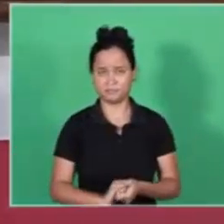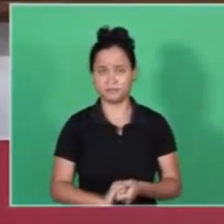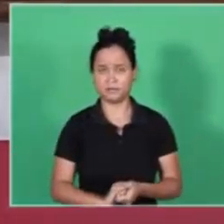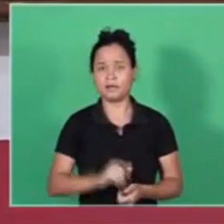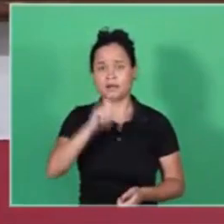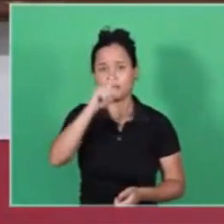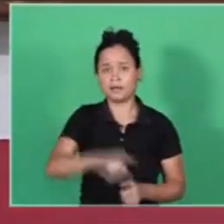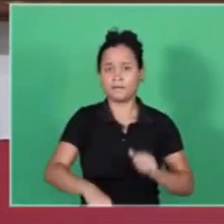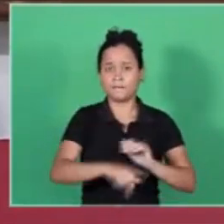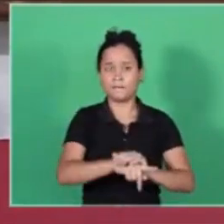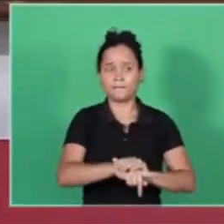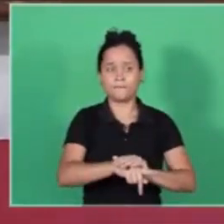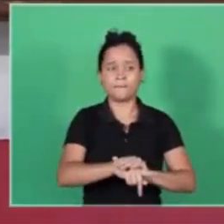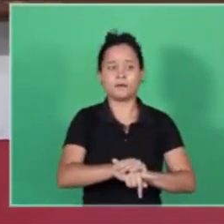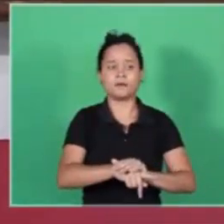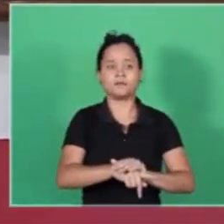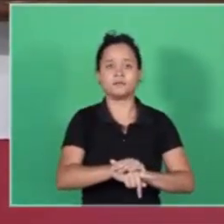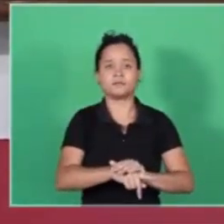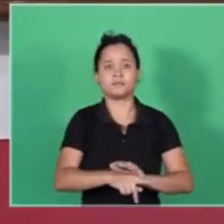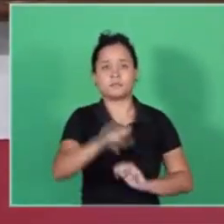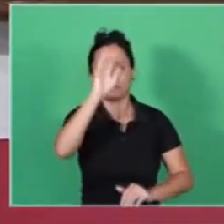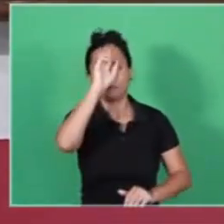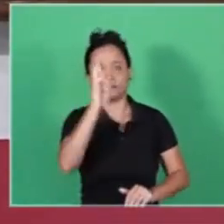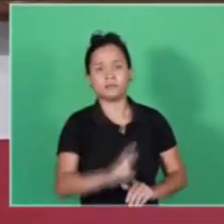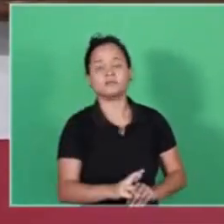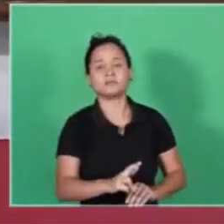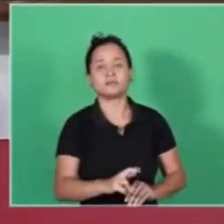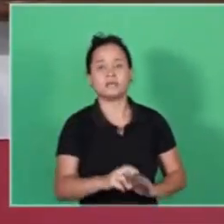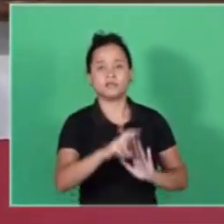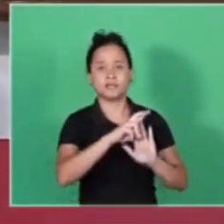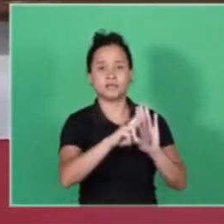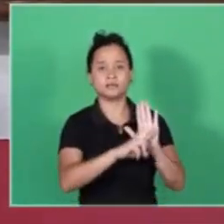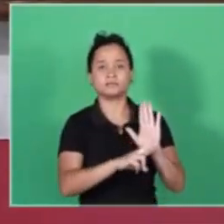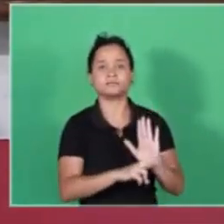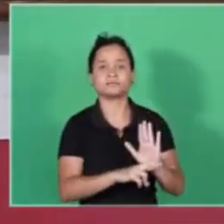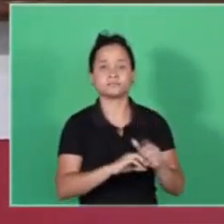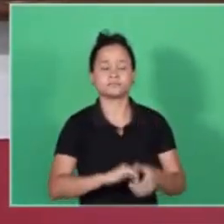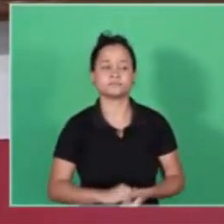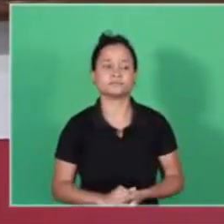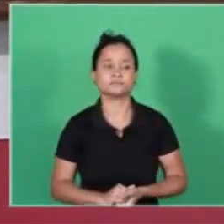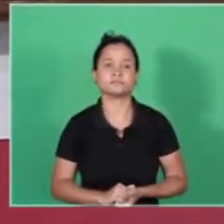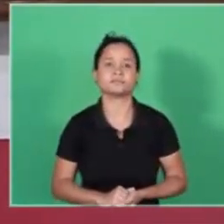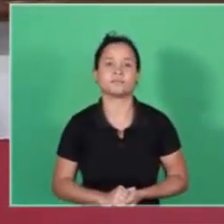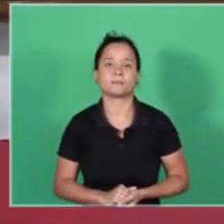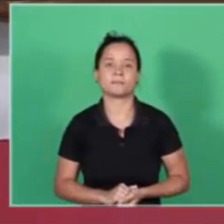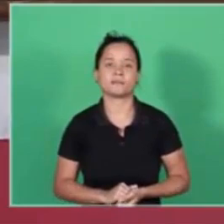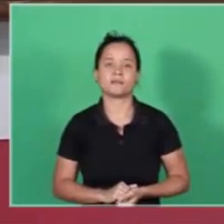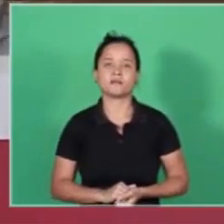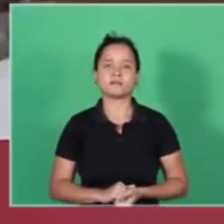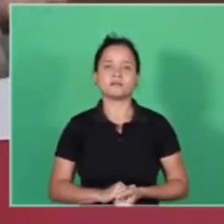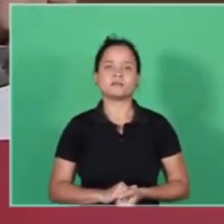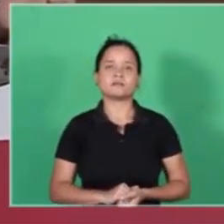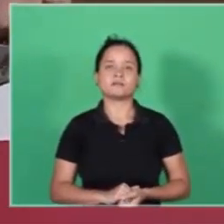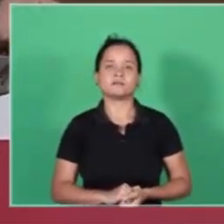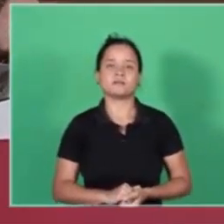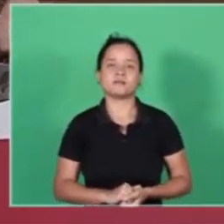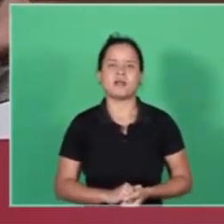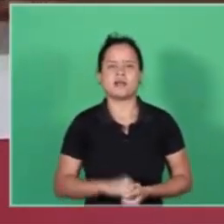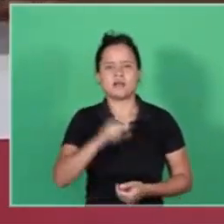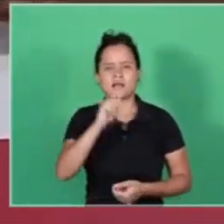razão. É por isso que curso de teologia, para quem conhece essa obra, tem pouco